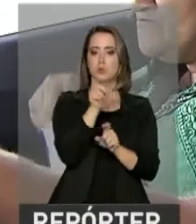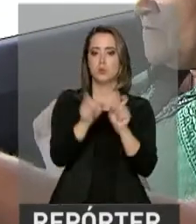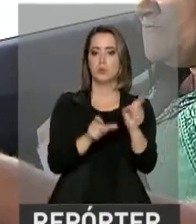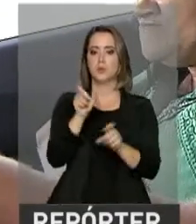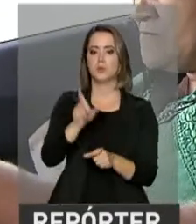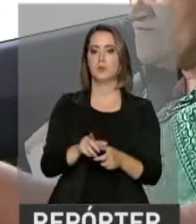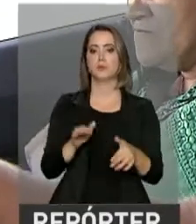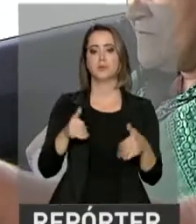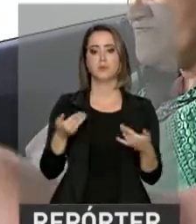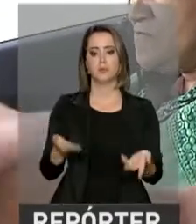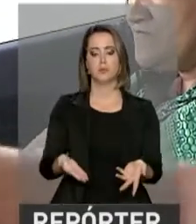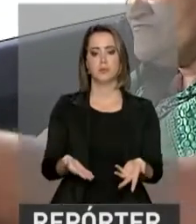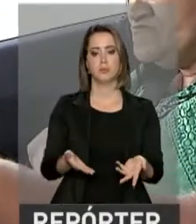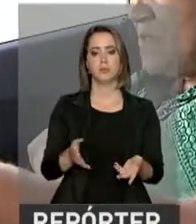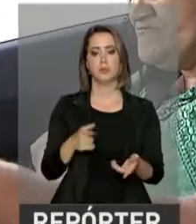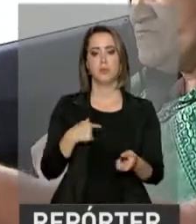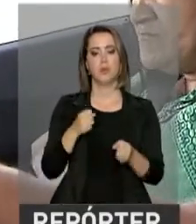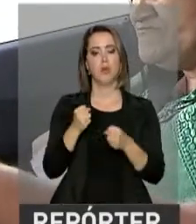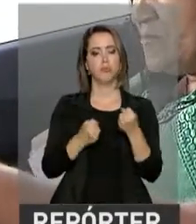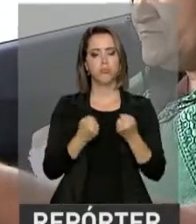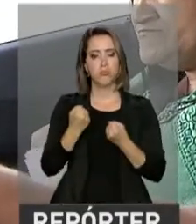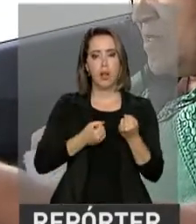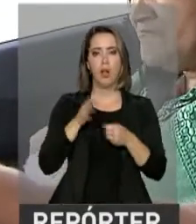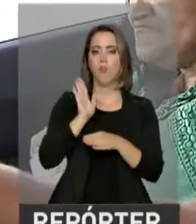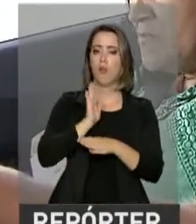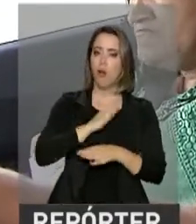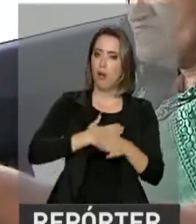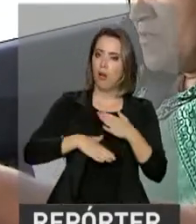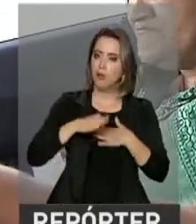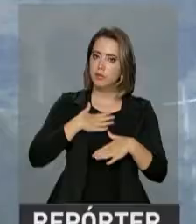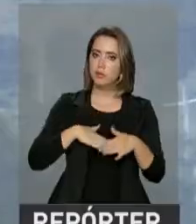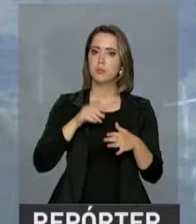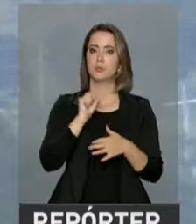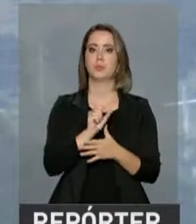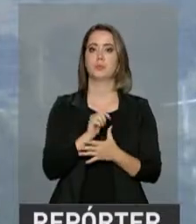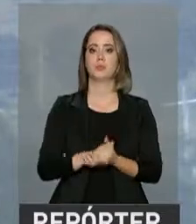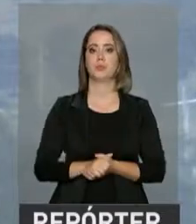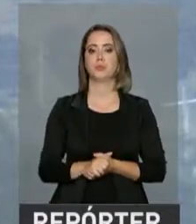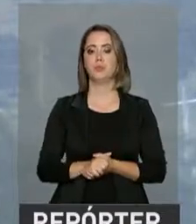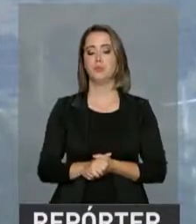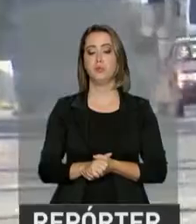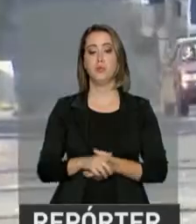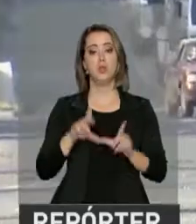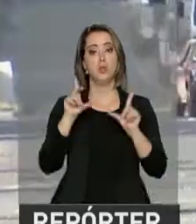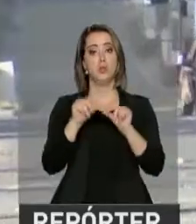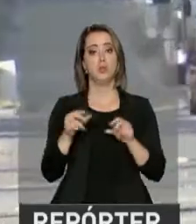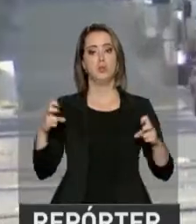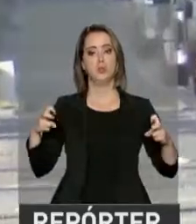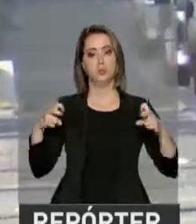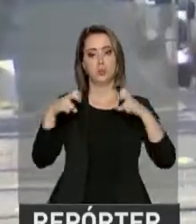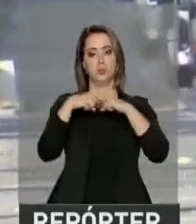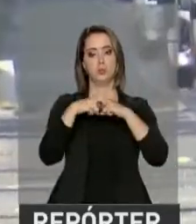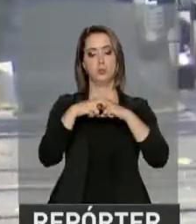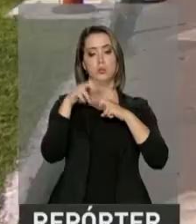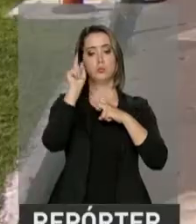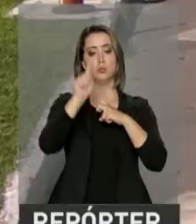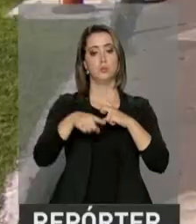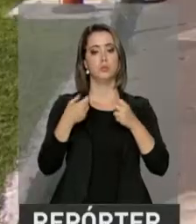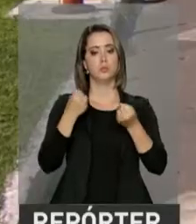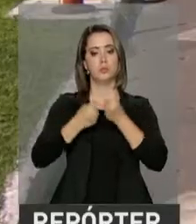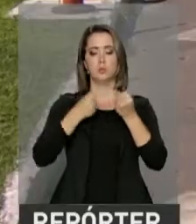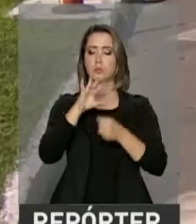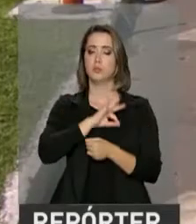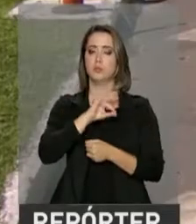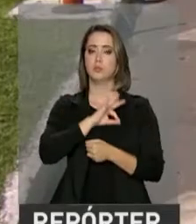E andar devagar, né? Não correr, eu acho que isso é bem importante. Para reduzir o número de acidentes nas rodovias, a